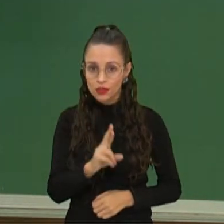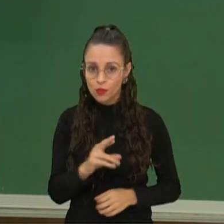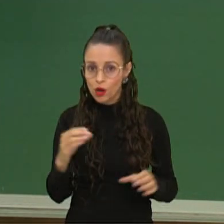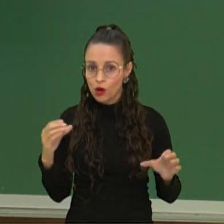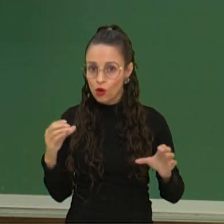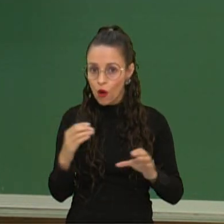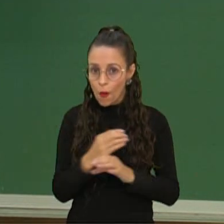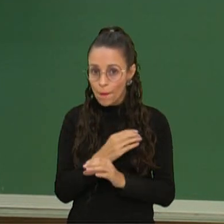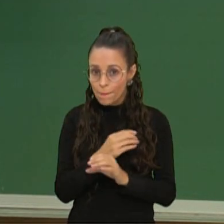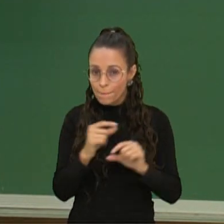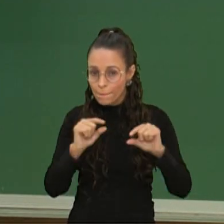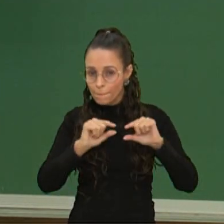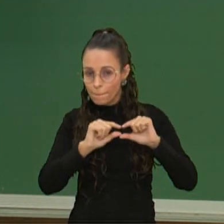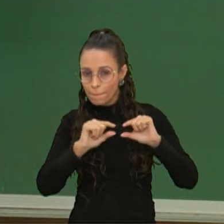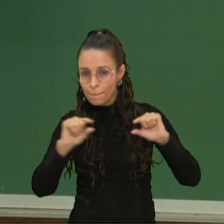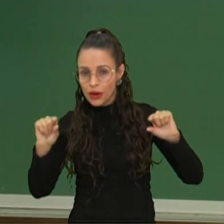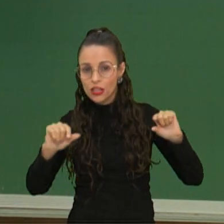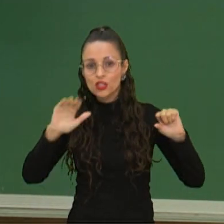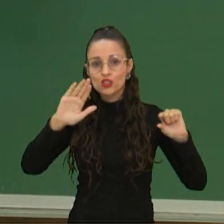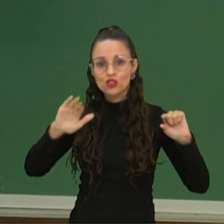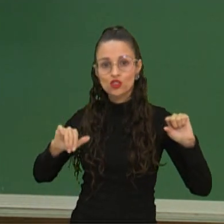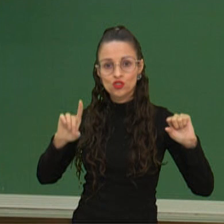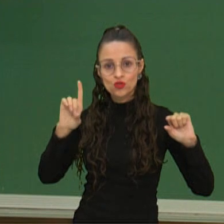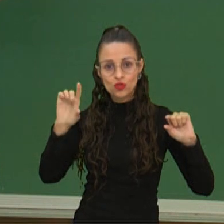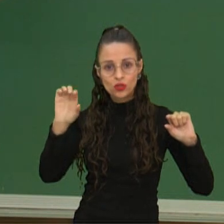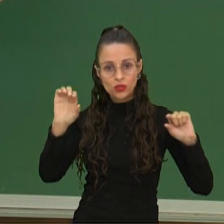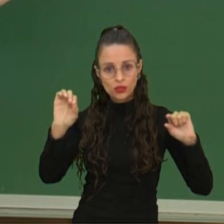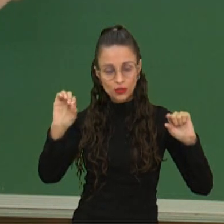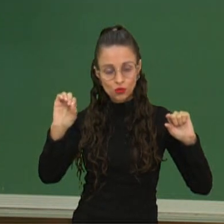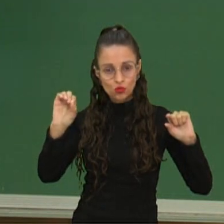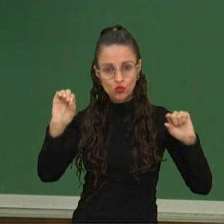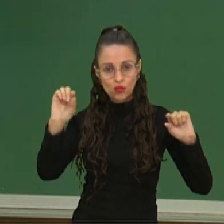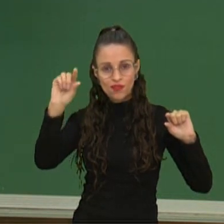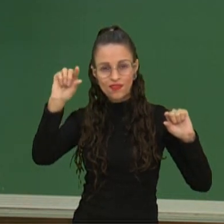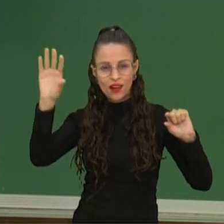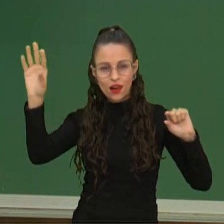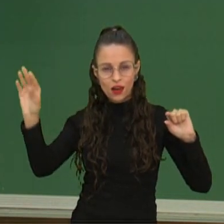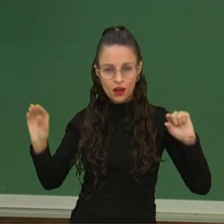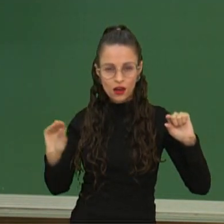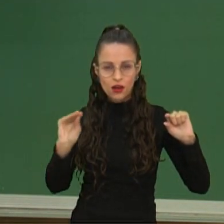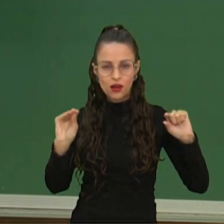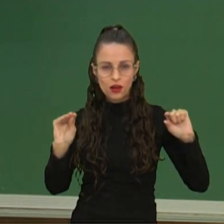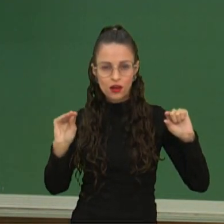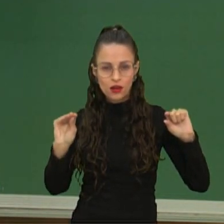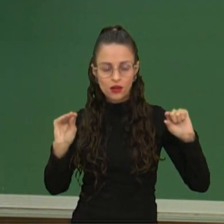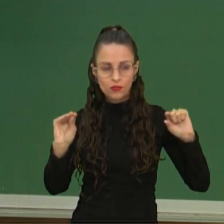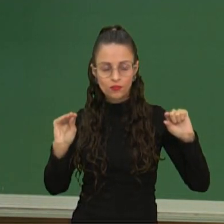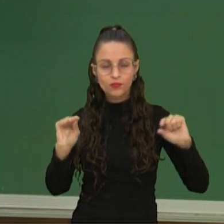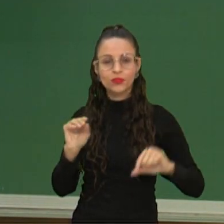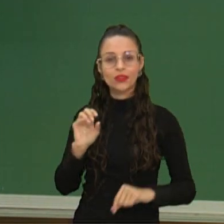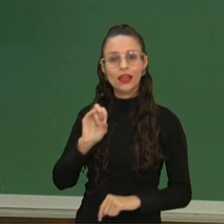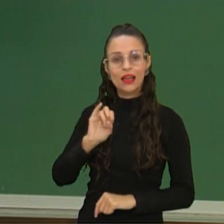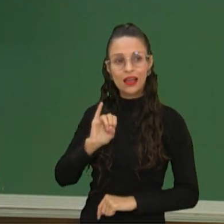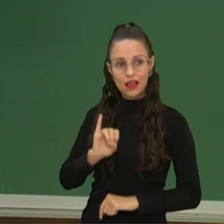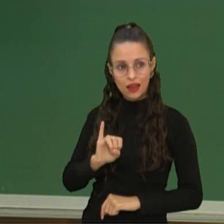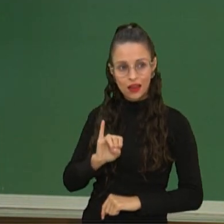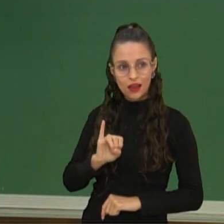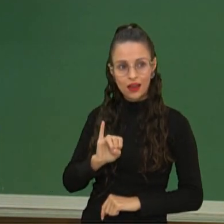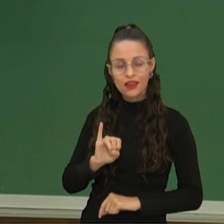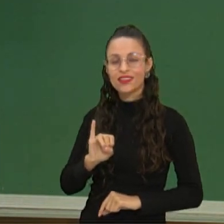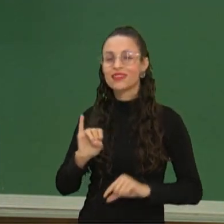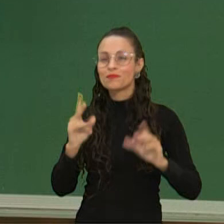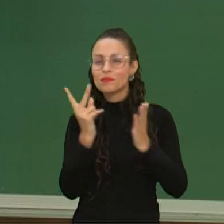completa afirmativa, tira o do e repete o resto da frase. Yes, I get over